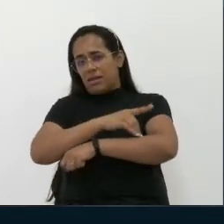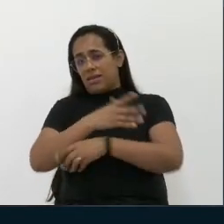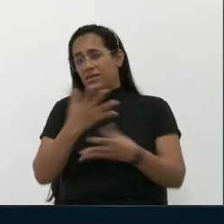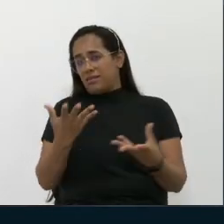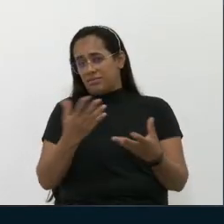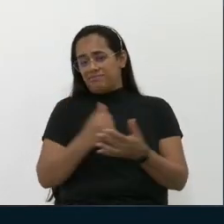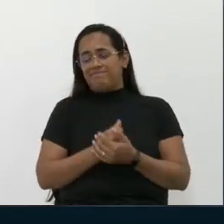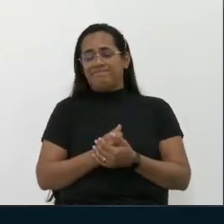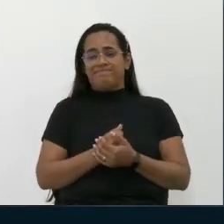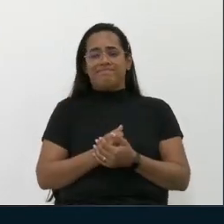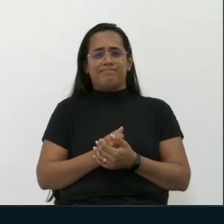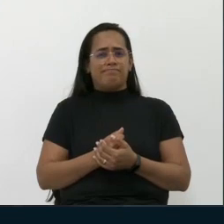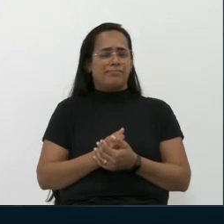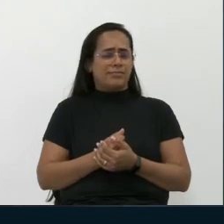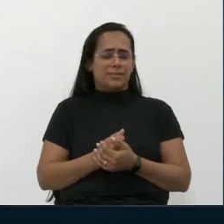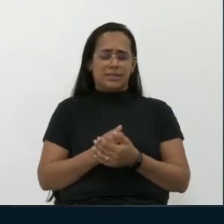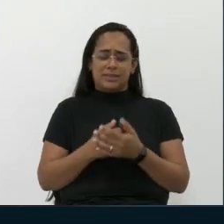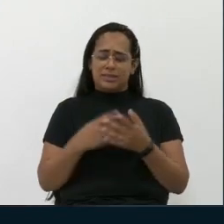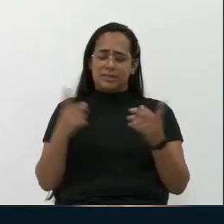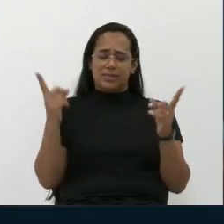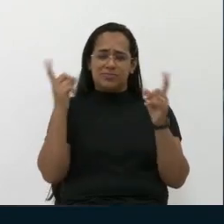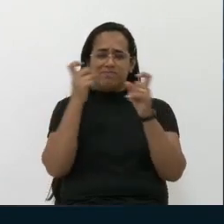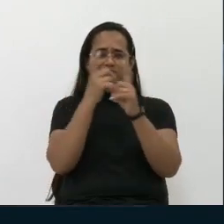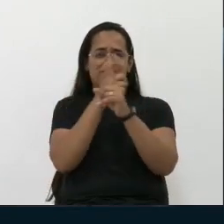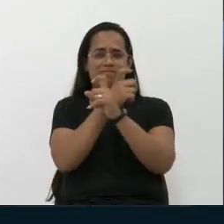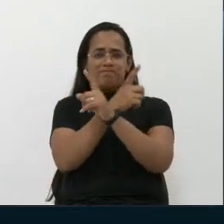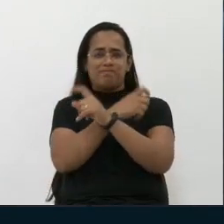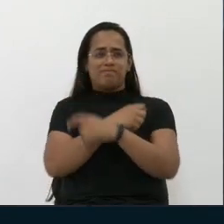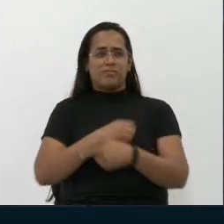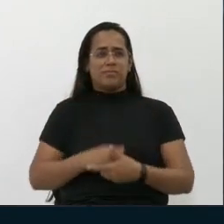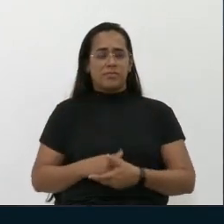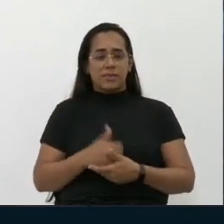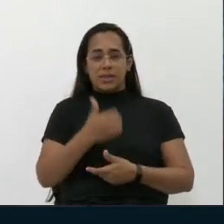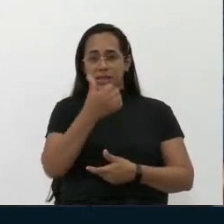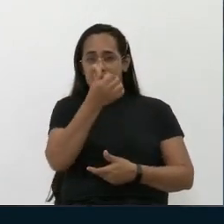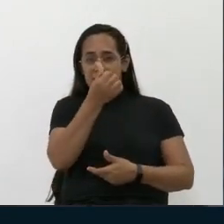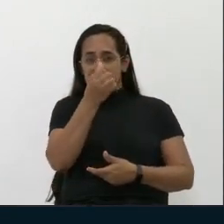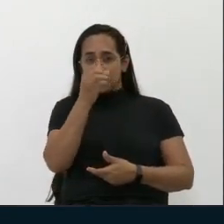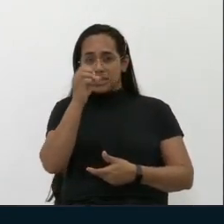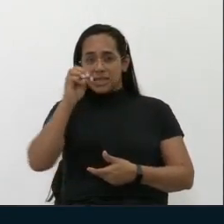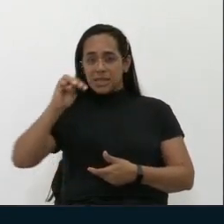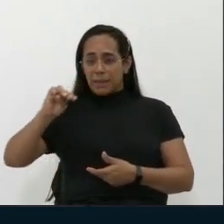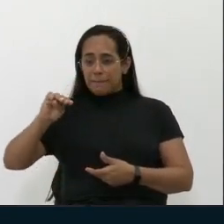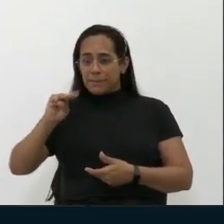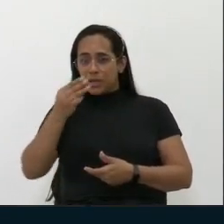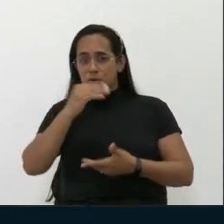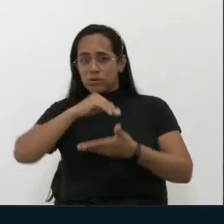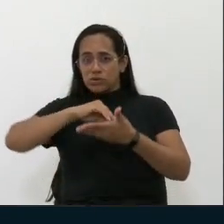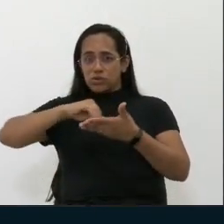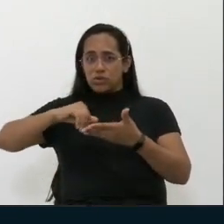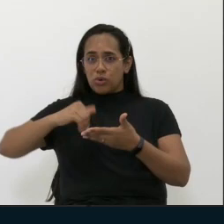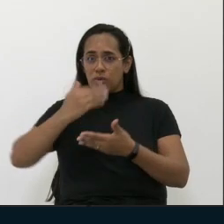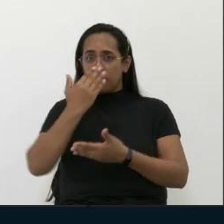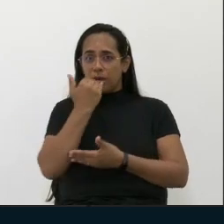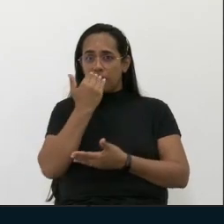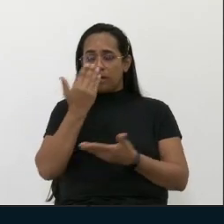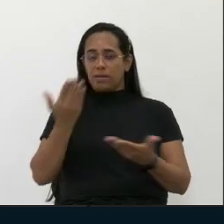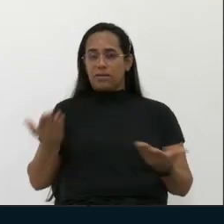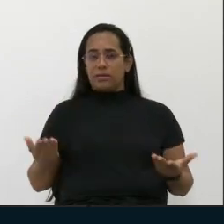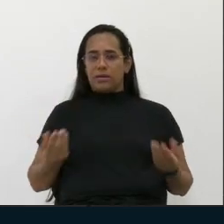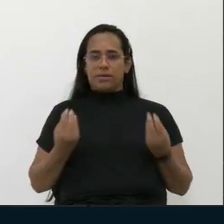O negócio está feio, presidente. Ele tirou 60 milhões da merenda? Então, nos ajude com relação à